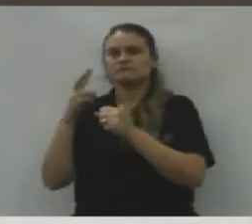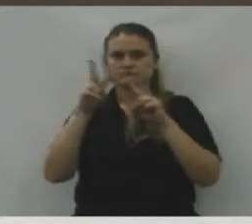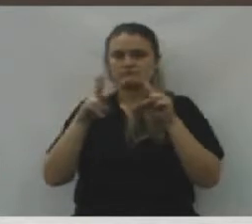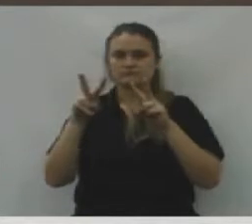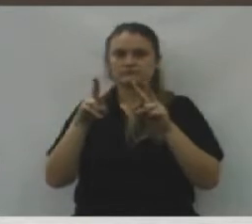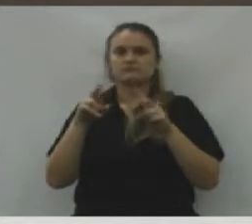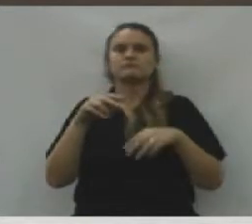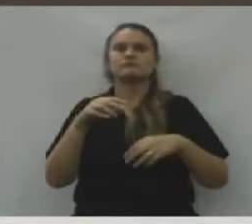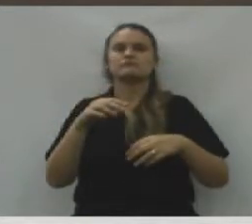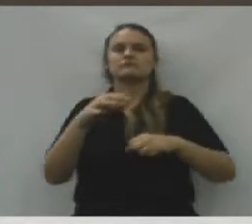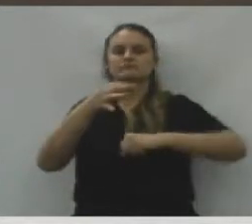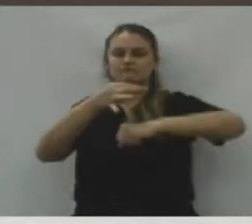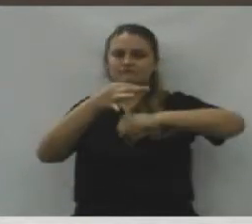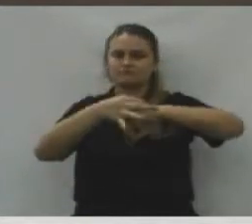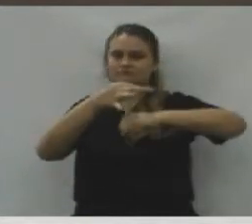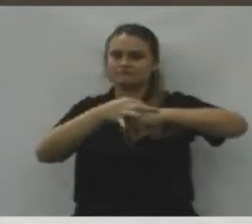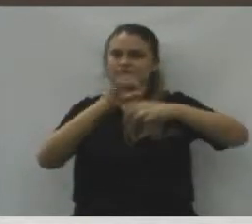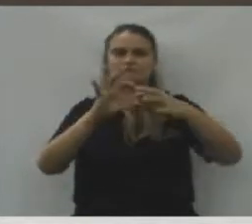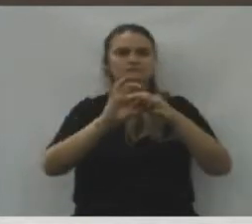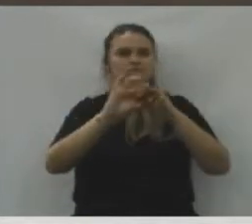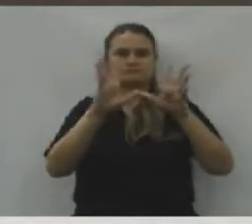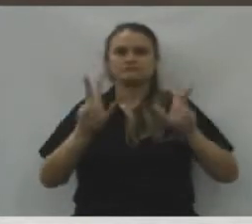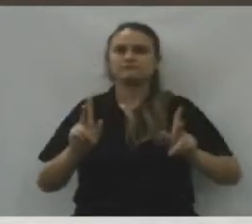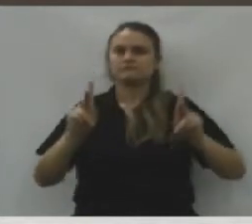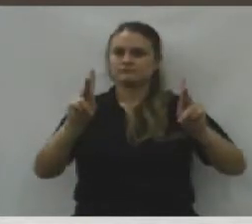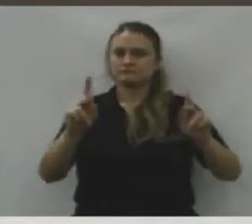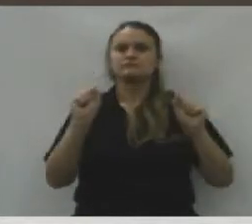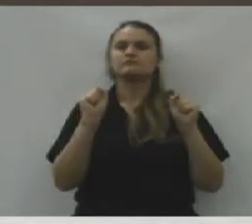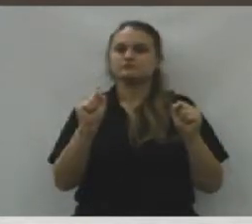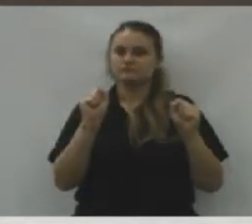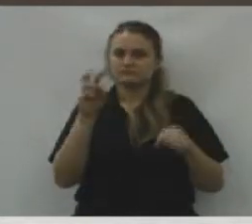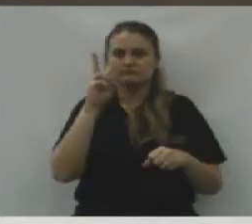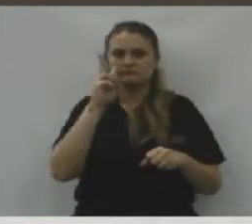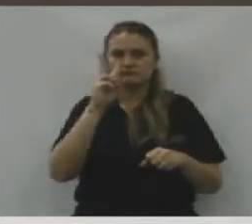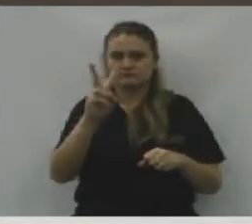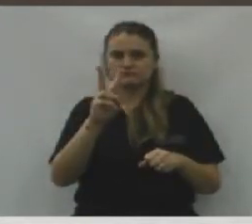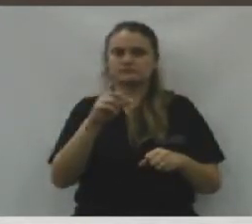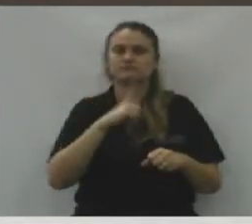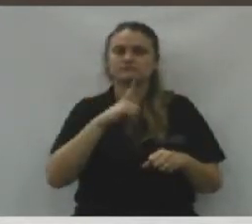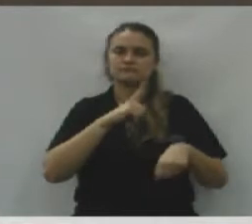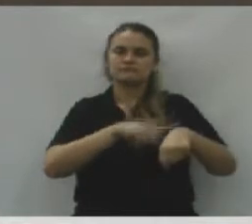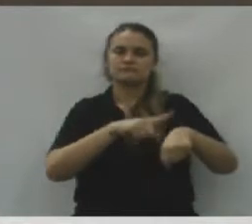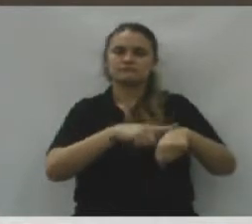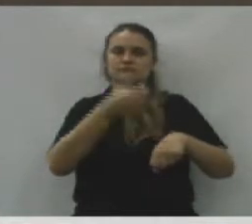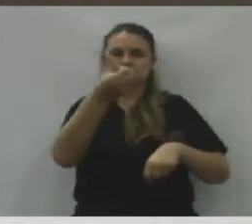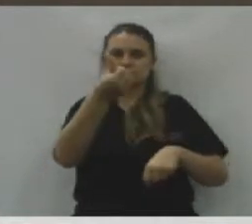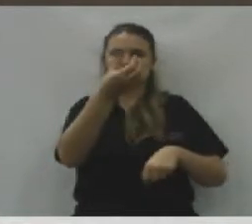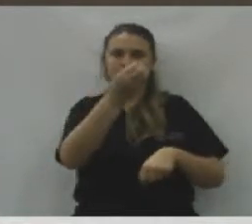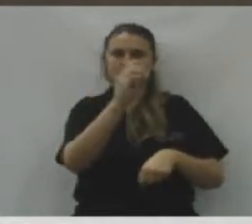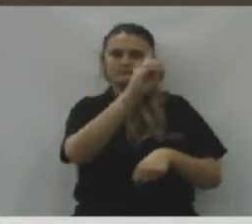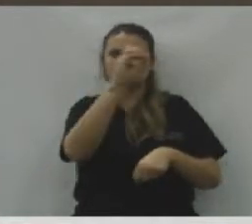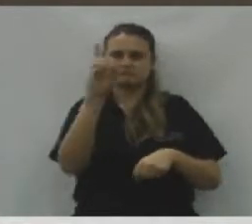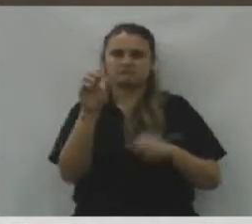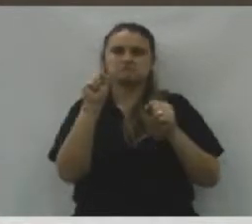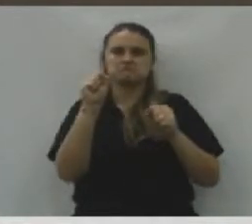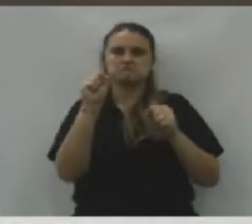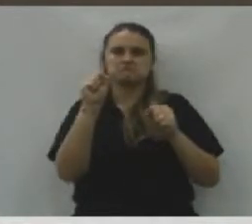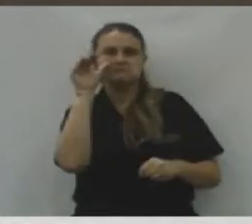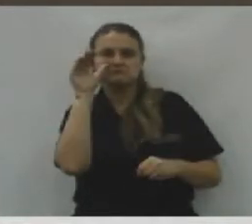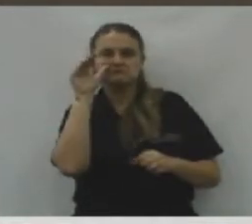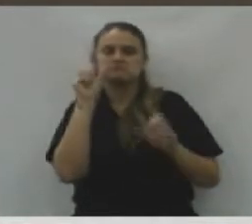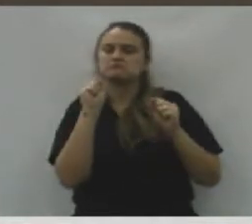As contas ficarão à disposição da população pelo prazo de 60 dias para exame e